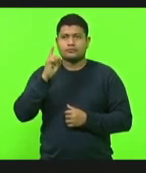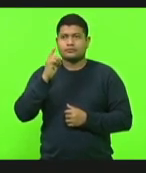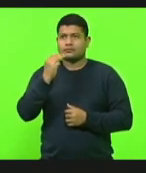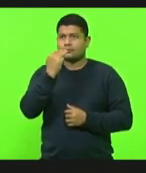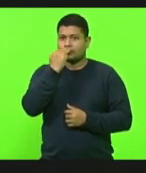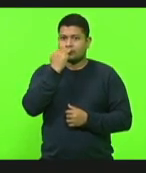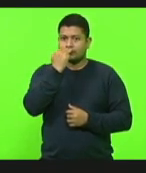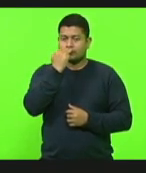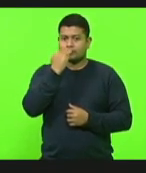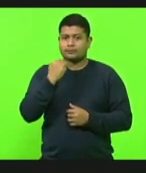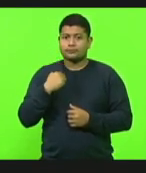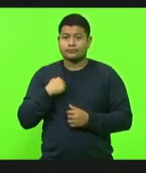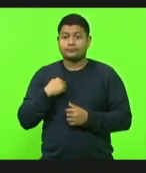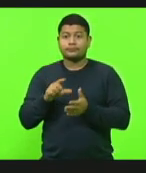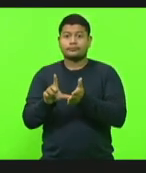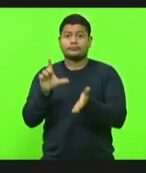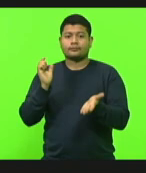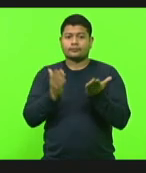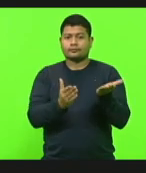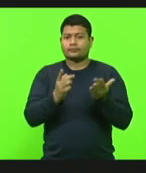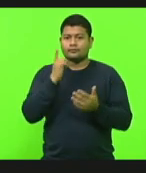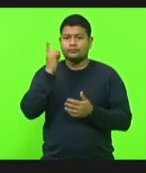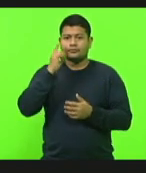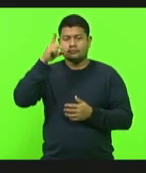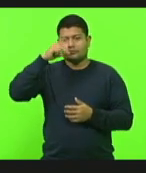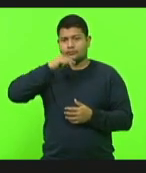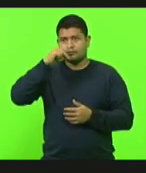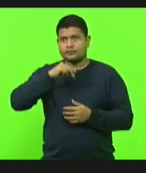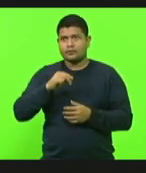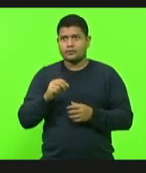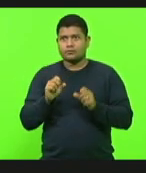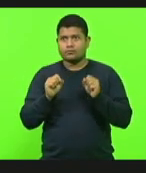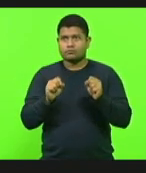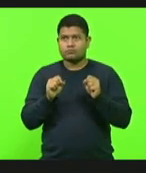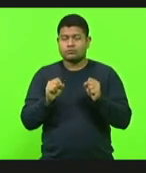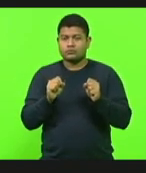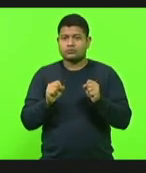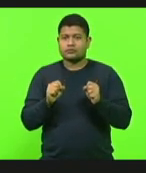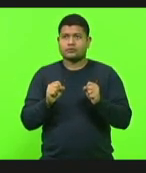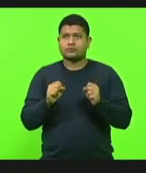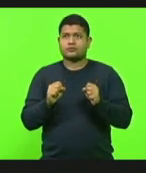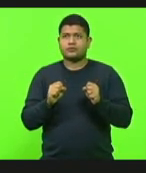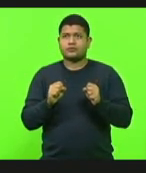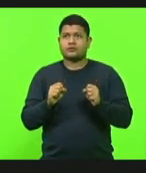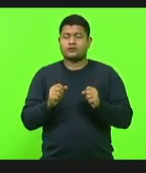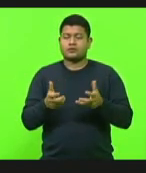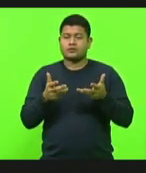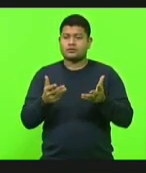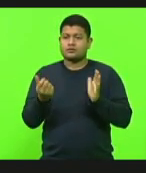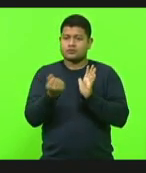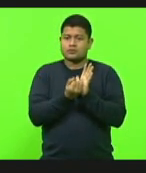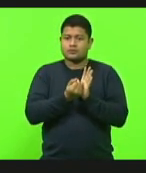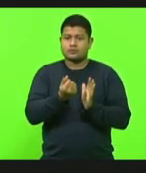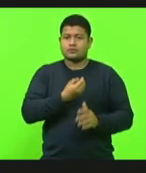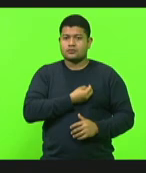enquanto o deputado Kennedy assume a tribuna... Pois não, deputado Sopels. Solicitando presença.